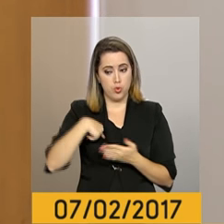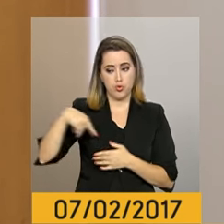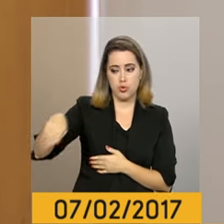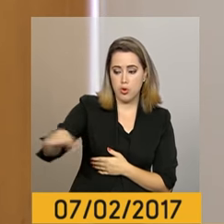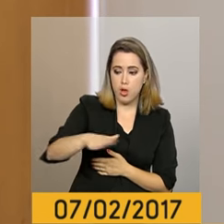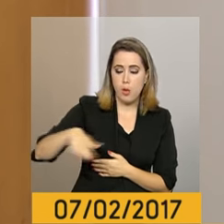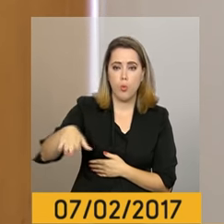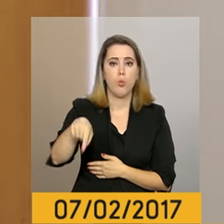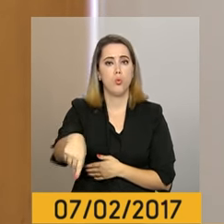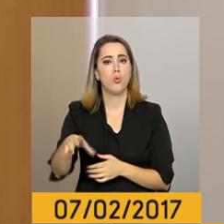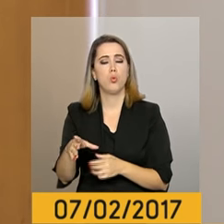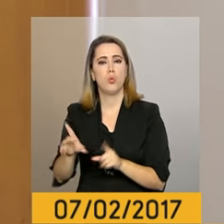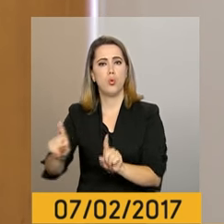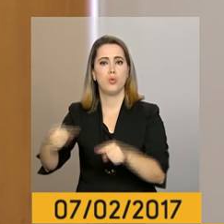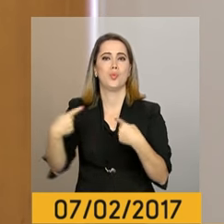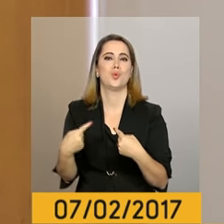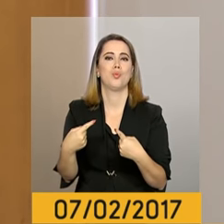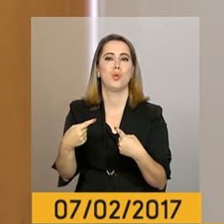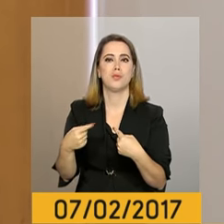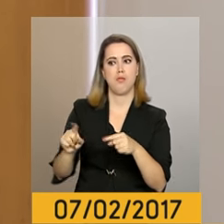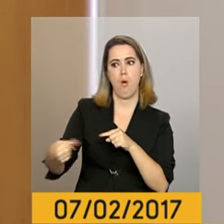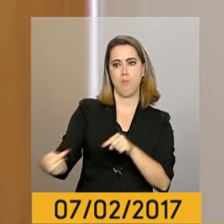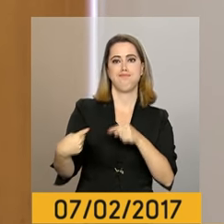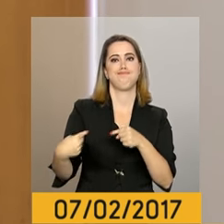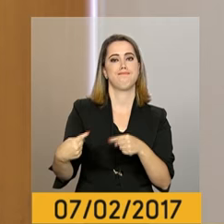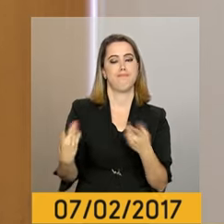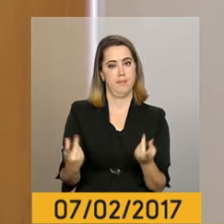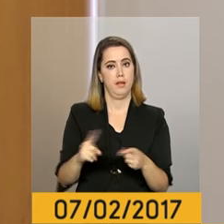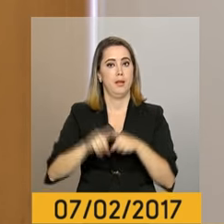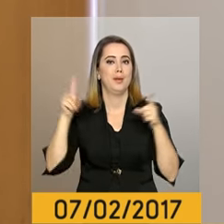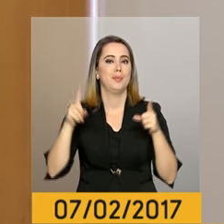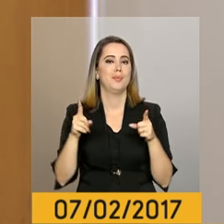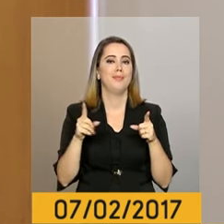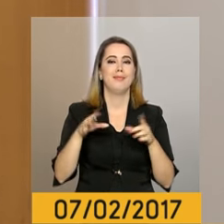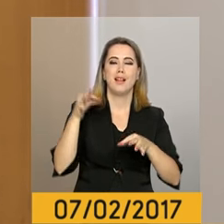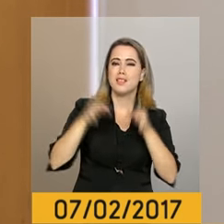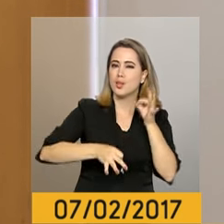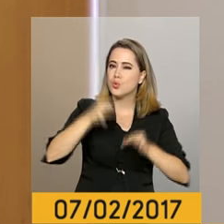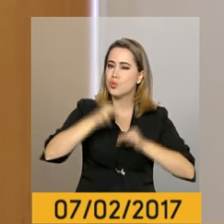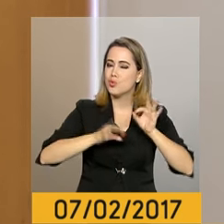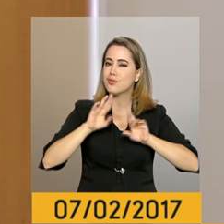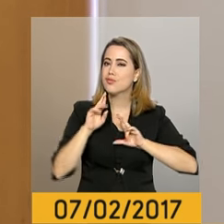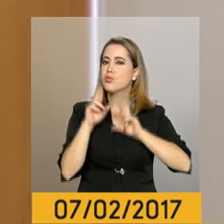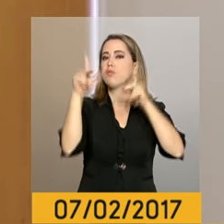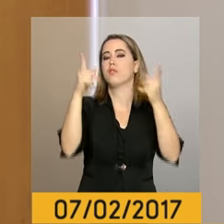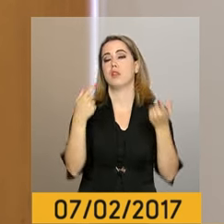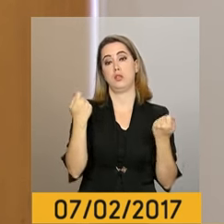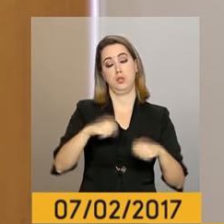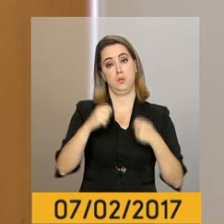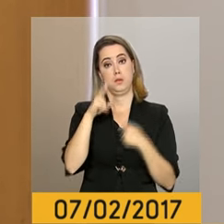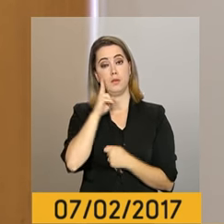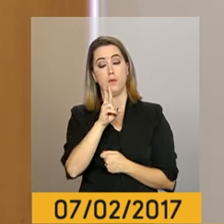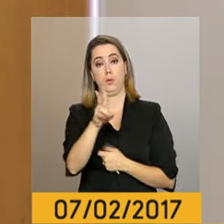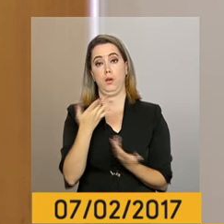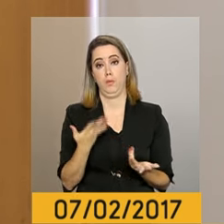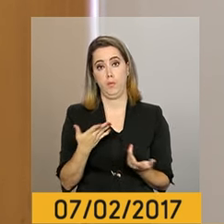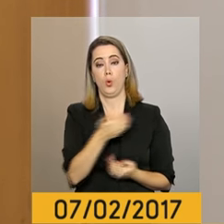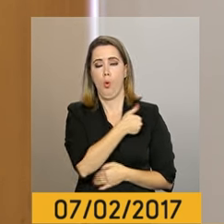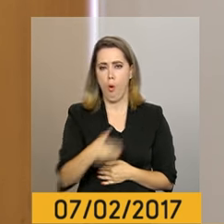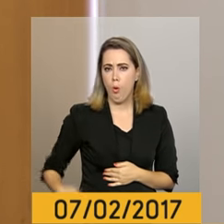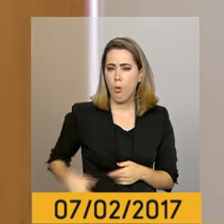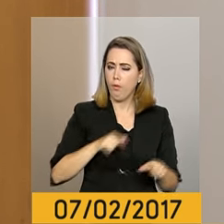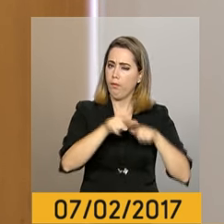sentido jurídico de oposição não é este. O sentido jurídico de oposição é o seguinte, olha aqui, se o governo está fazendo uma coisa adequada,